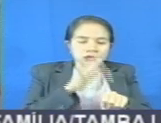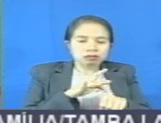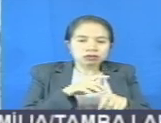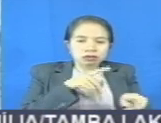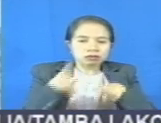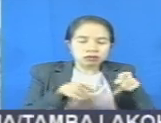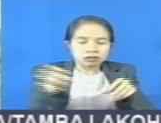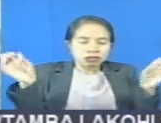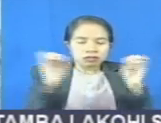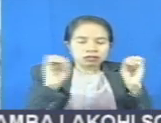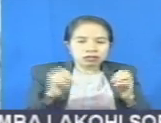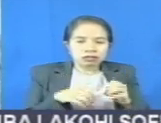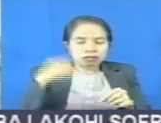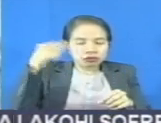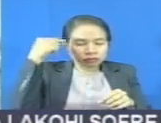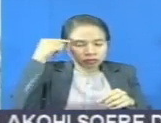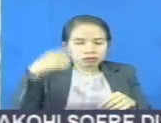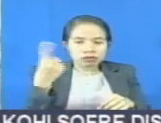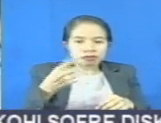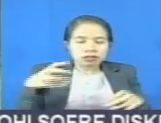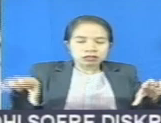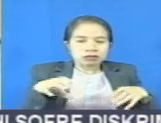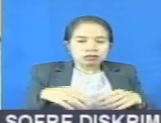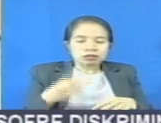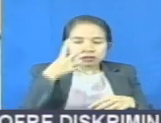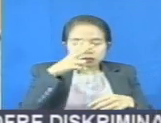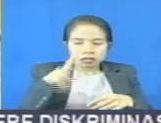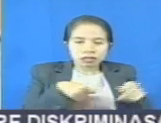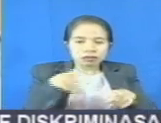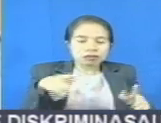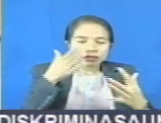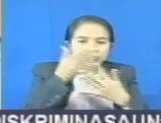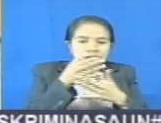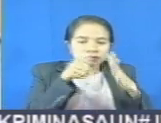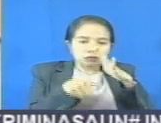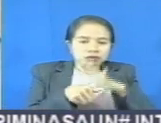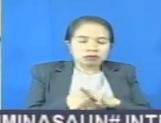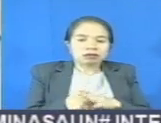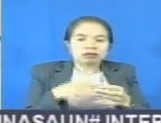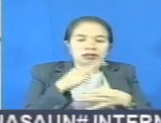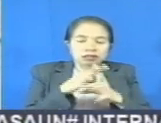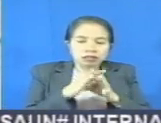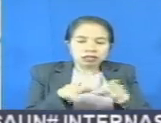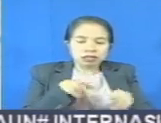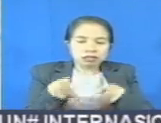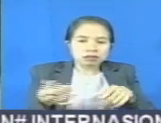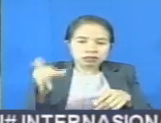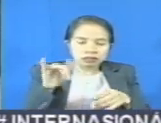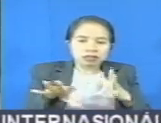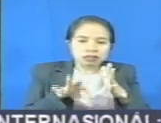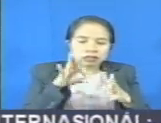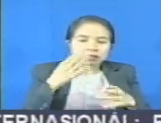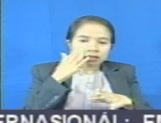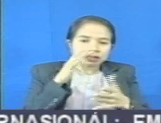leia. Governo na FATEM esforço controla cidadão tama ilegal, for recuperação da cidadão no Berretan